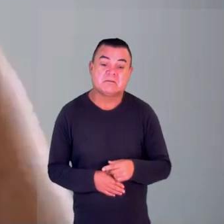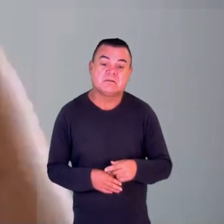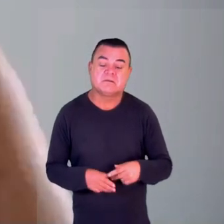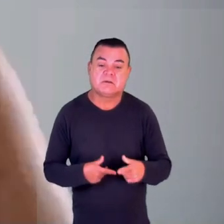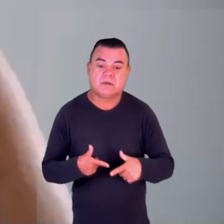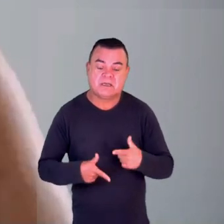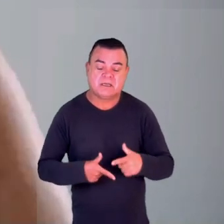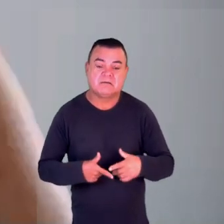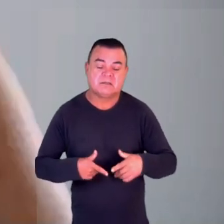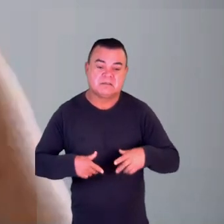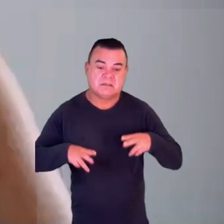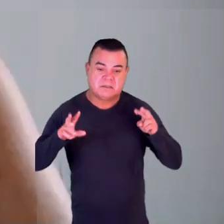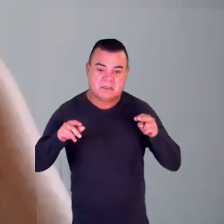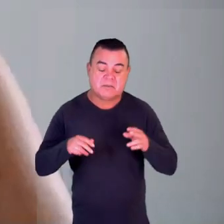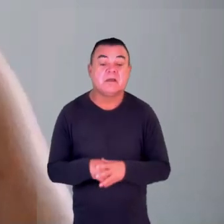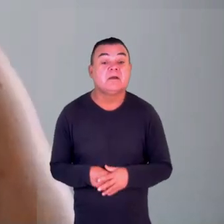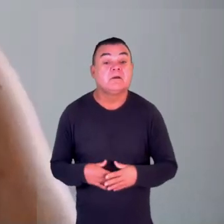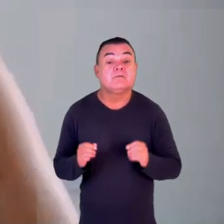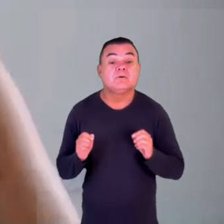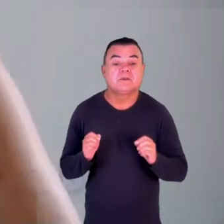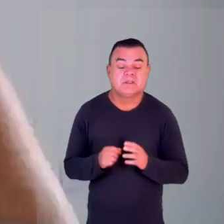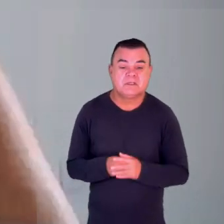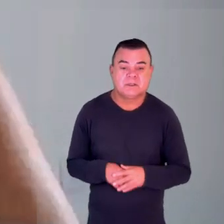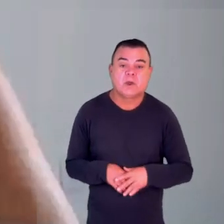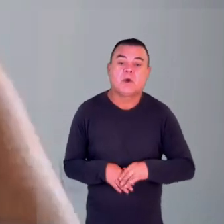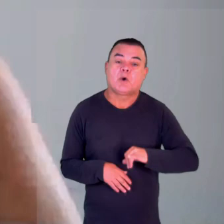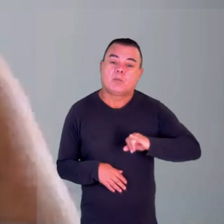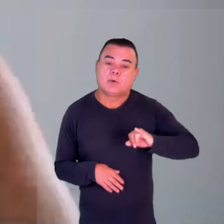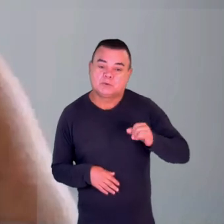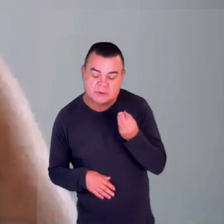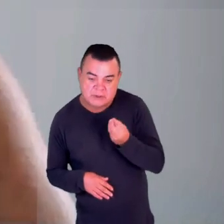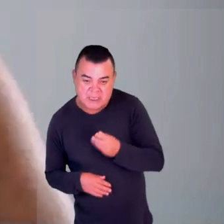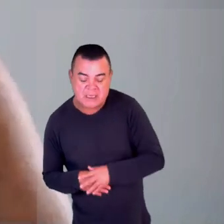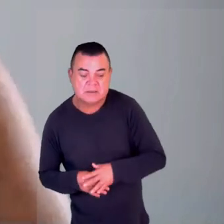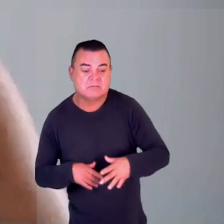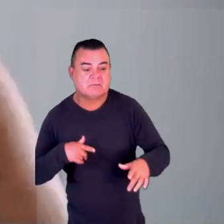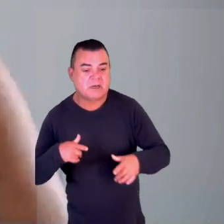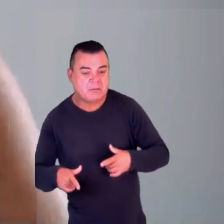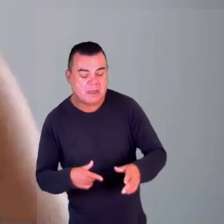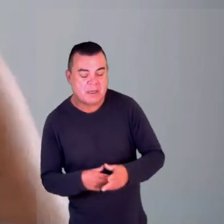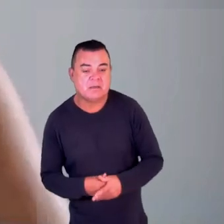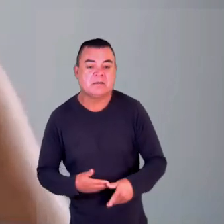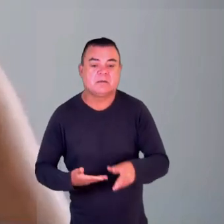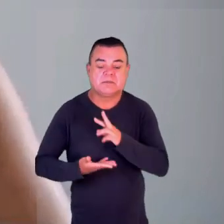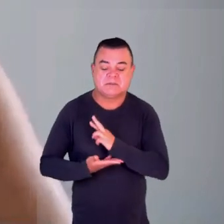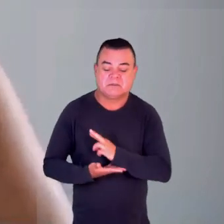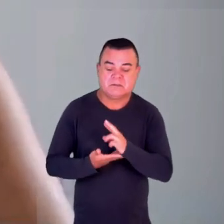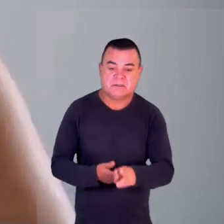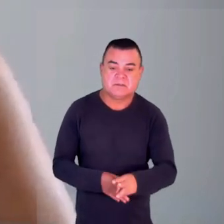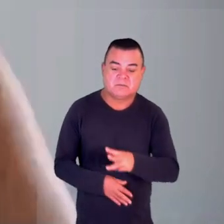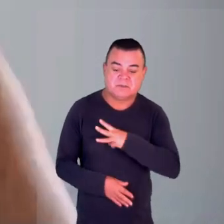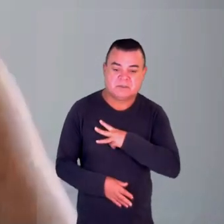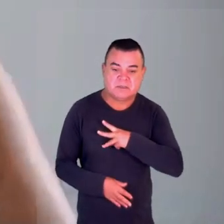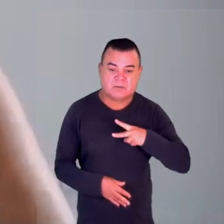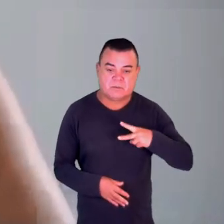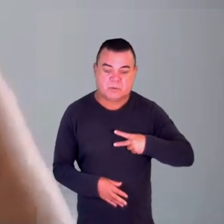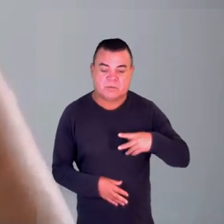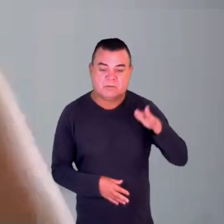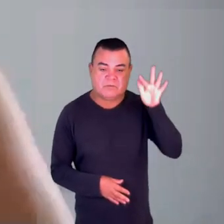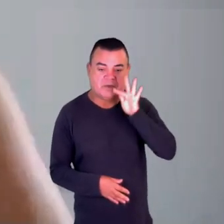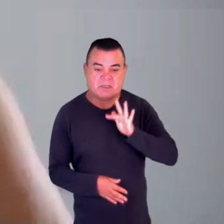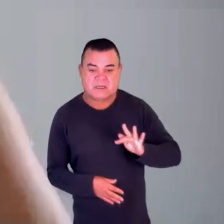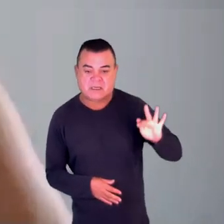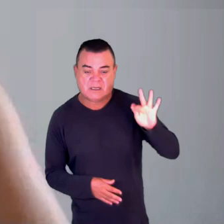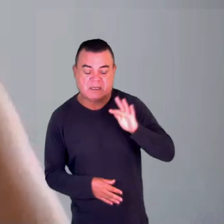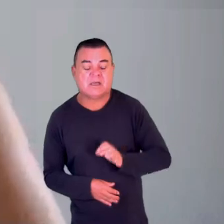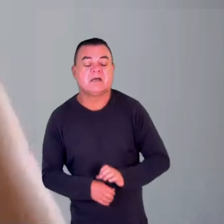as oportunidades de trabalho né junto a representantes tanto do Ministério Público Federal eh quanto Estadual quanto de